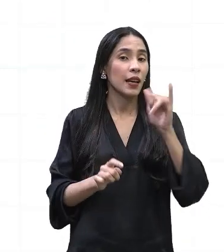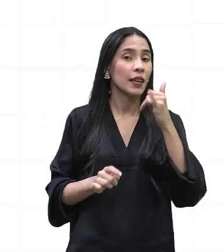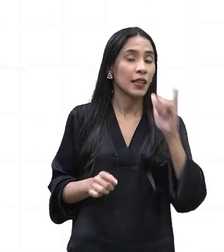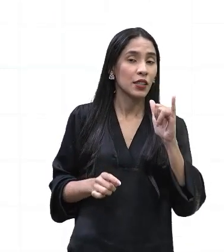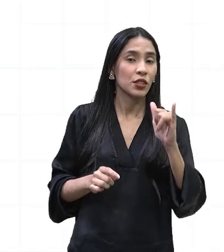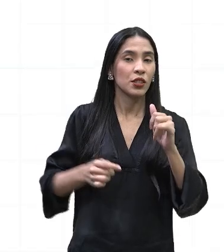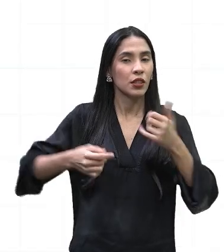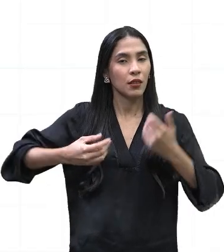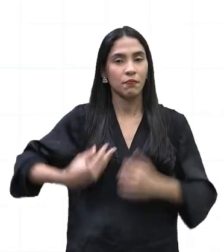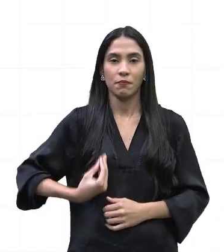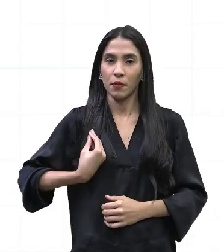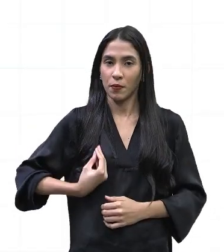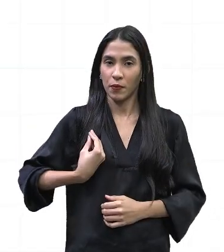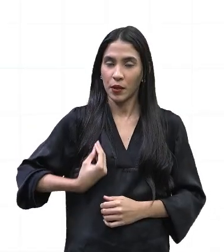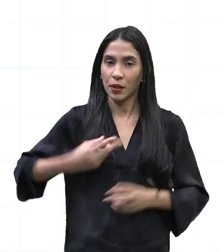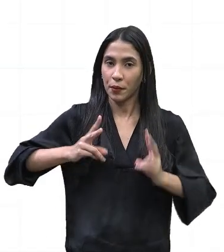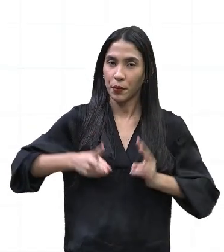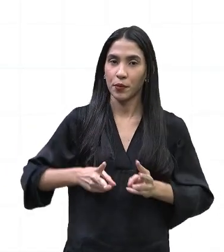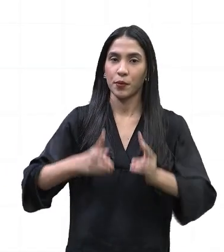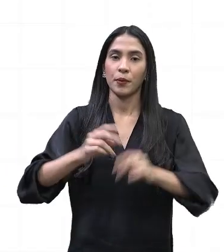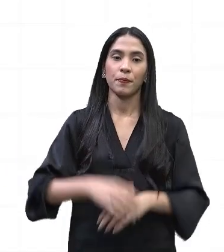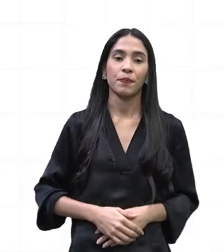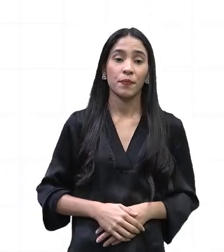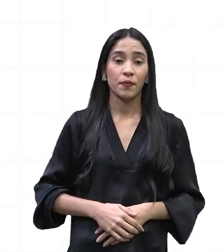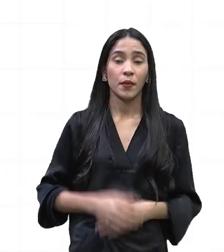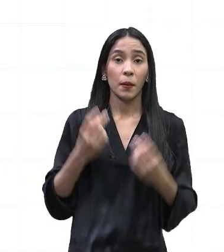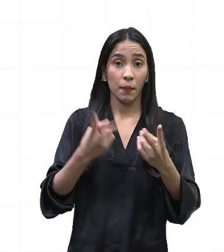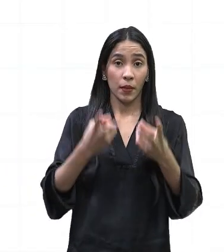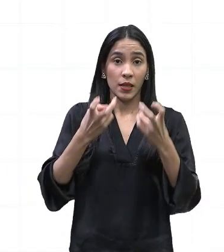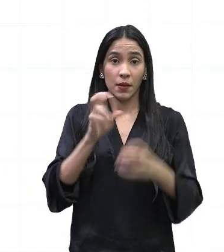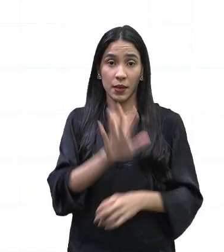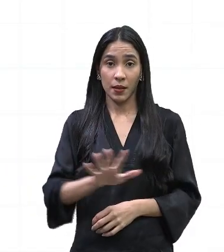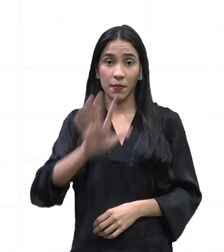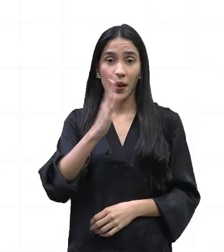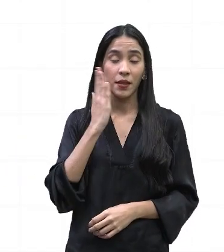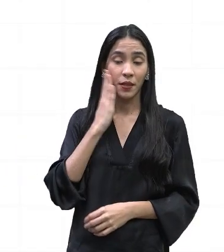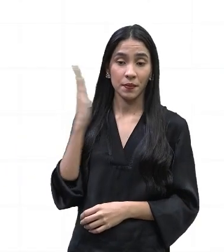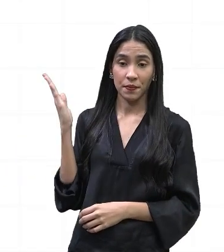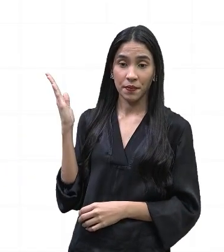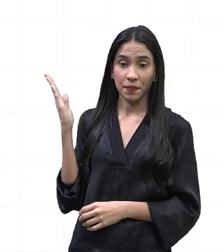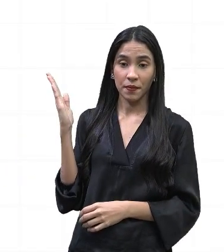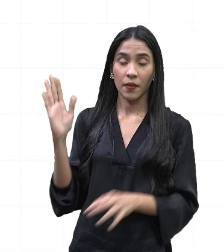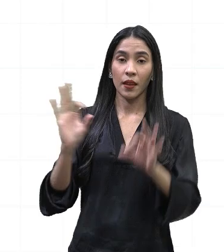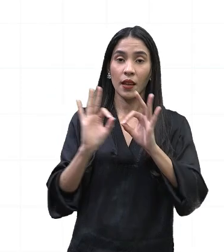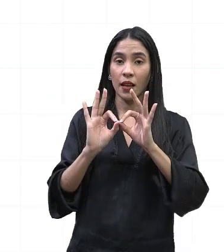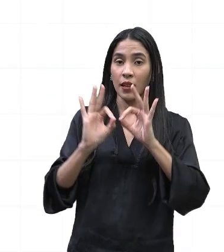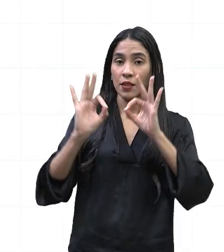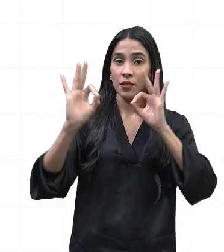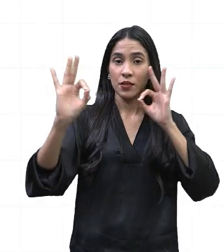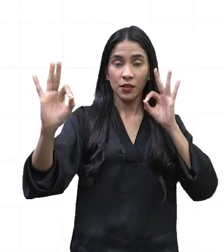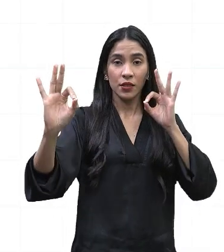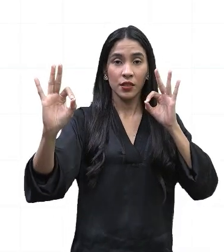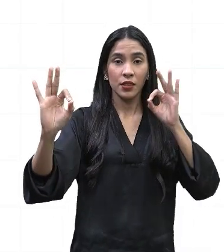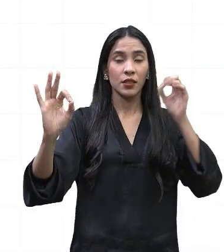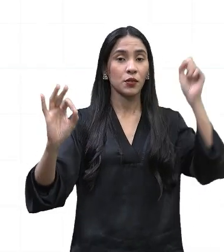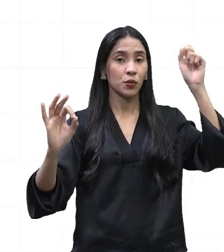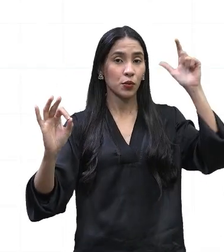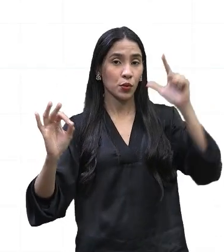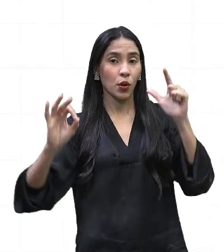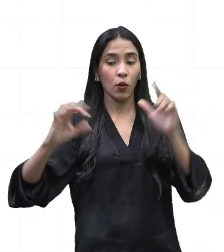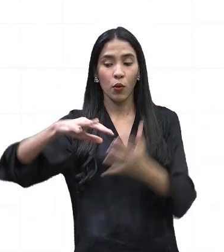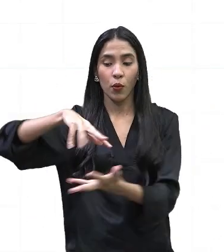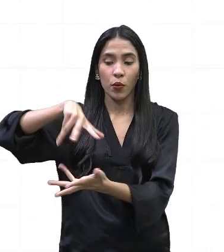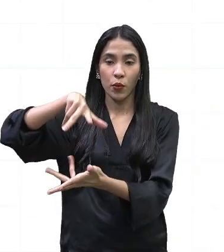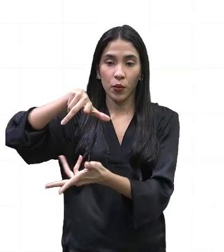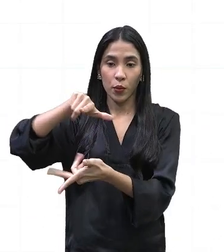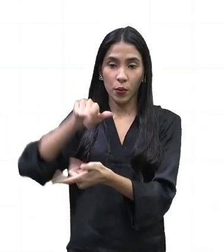mantém vivos, Aqui você consegue observar na imagem a distância, que o Sol tem para a gente, para a